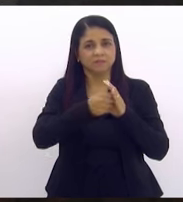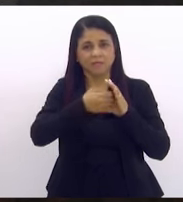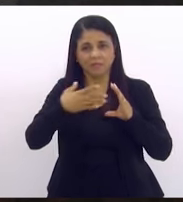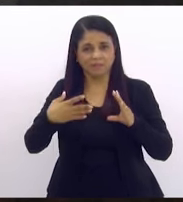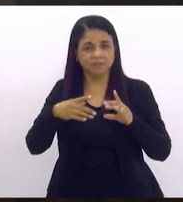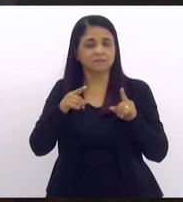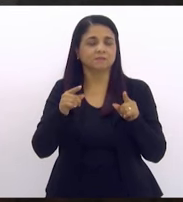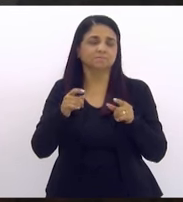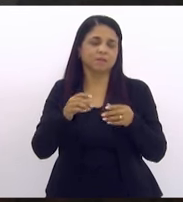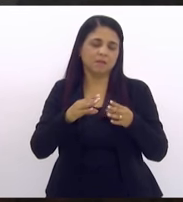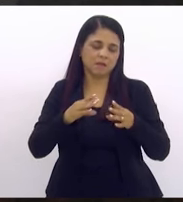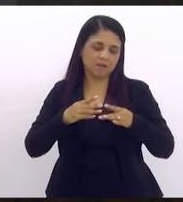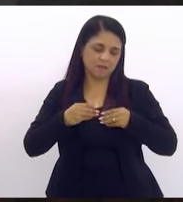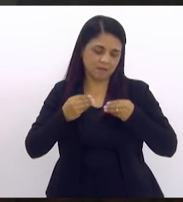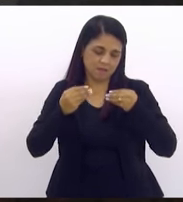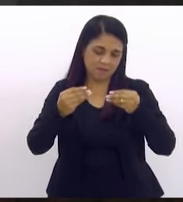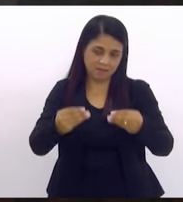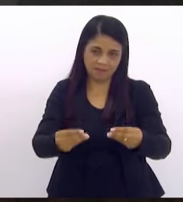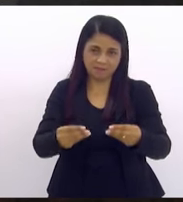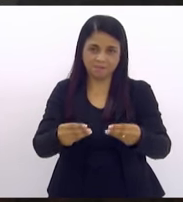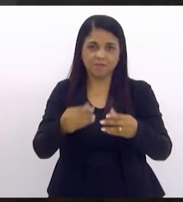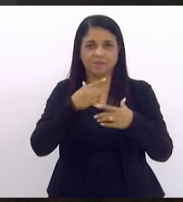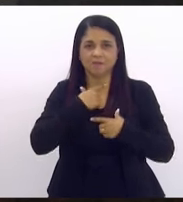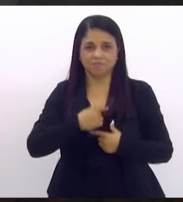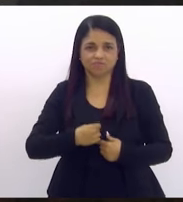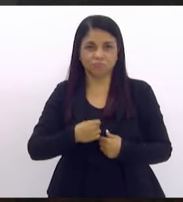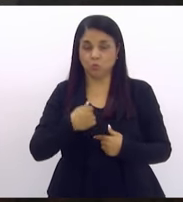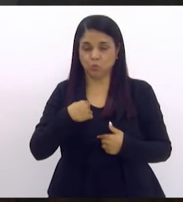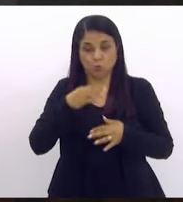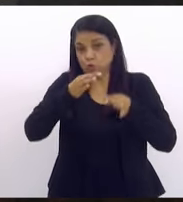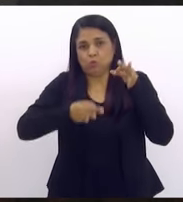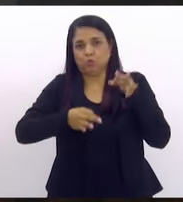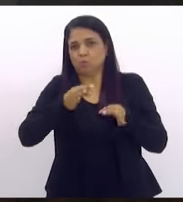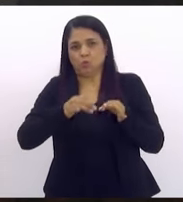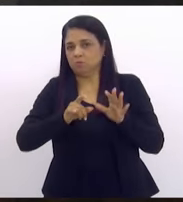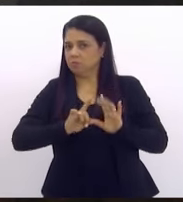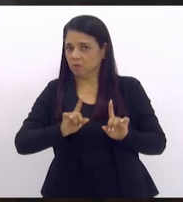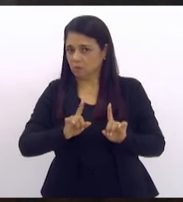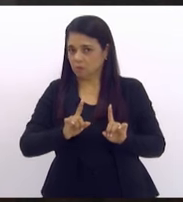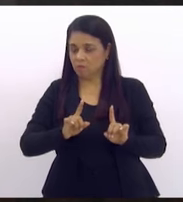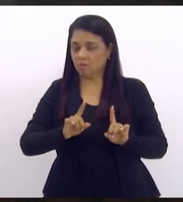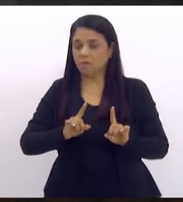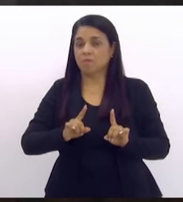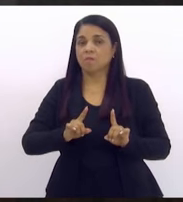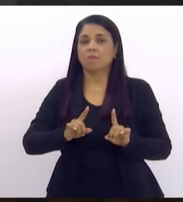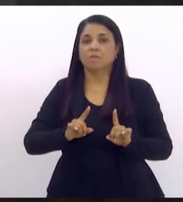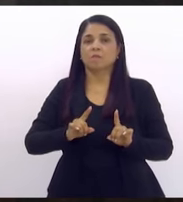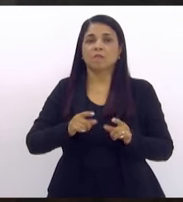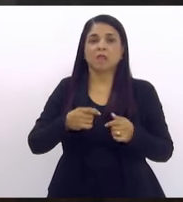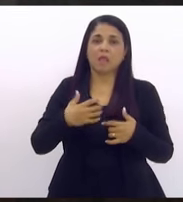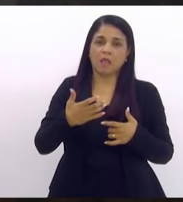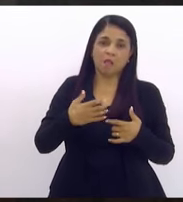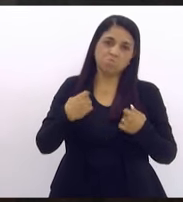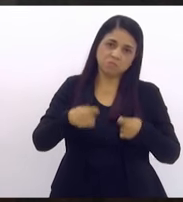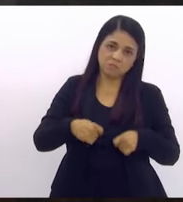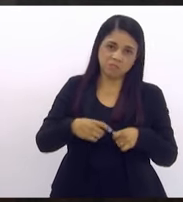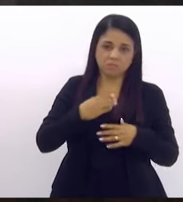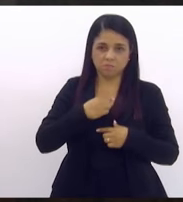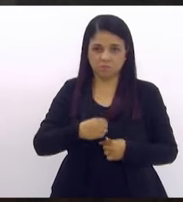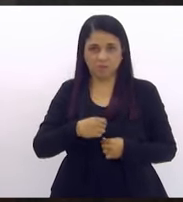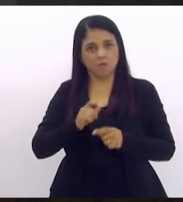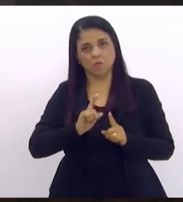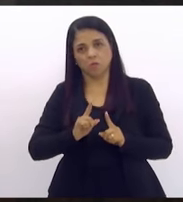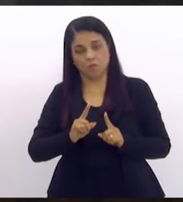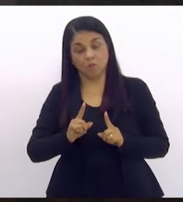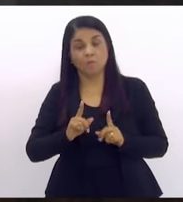fazendo julgamento de quem no meu entender não merecia ter mas essa medalha realmente precisa ser cada